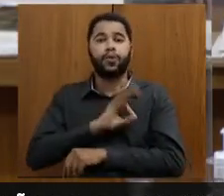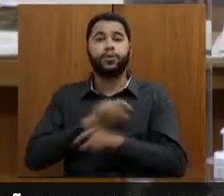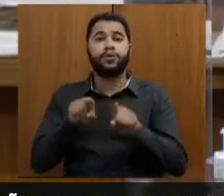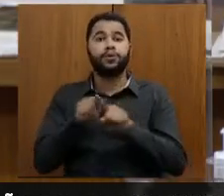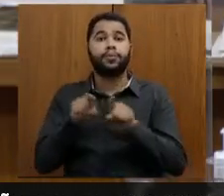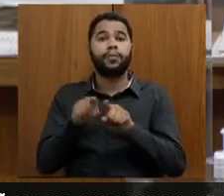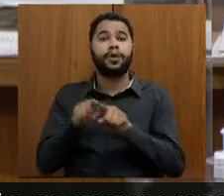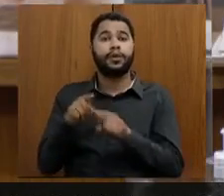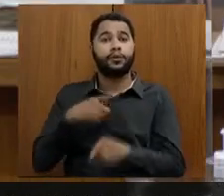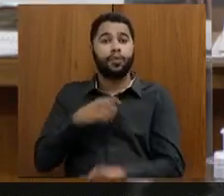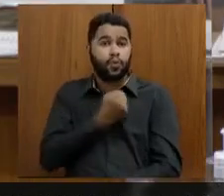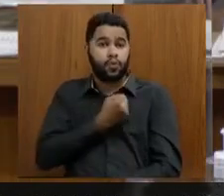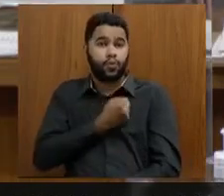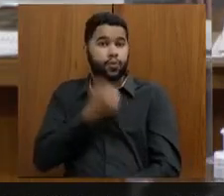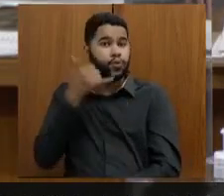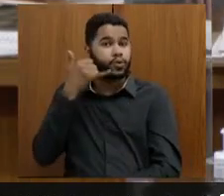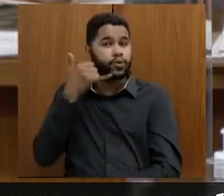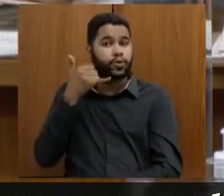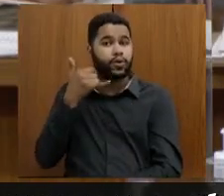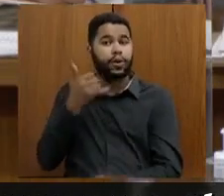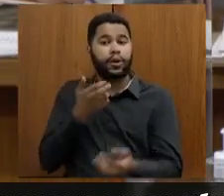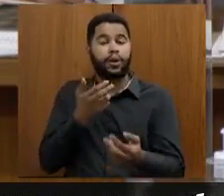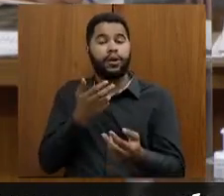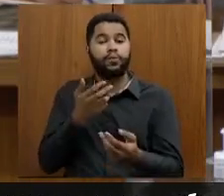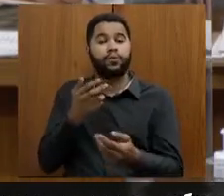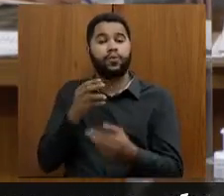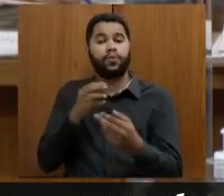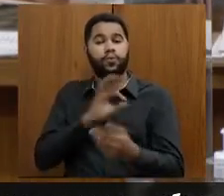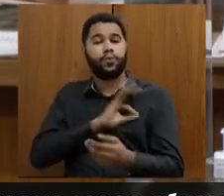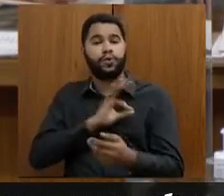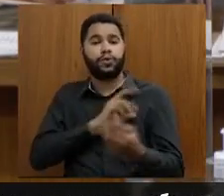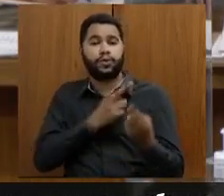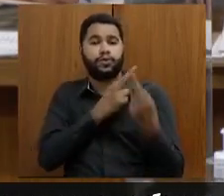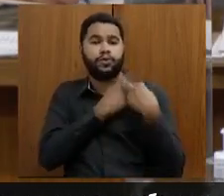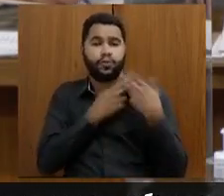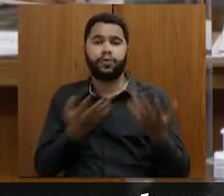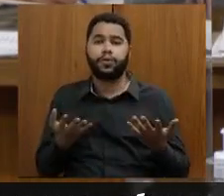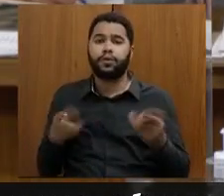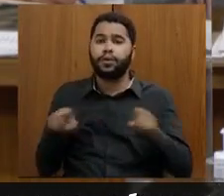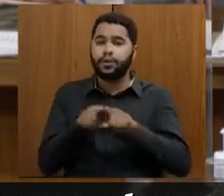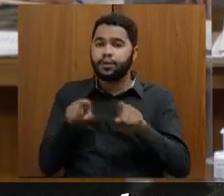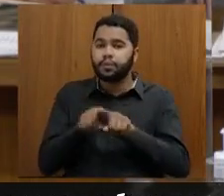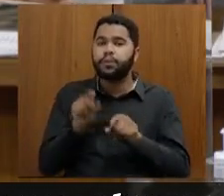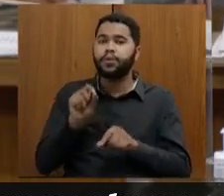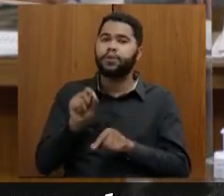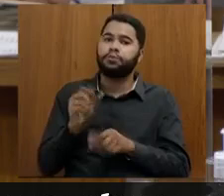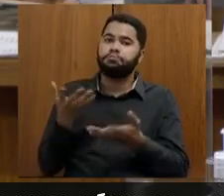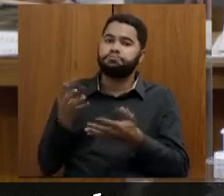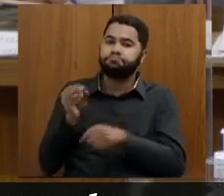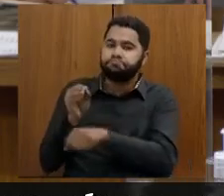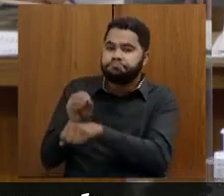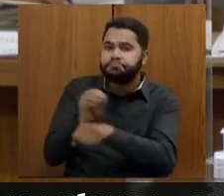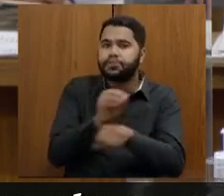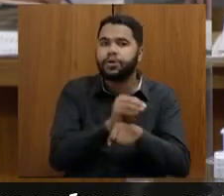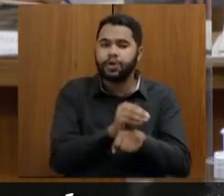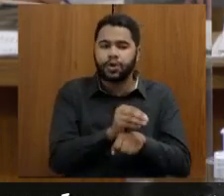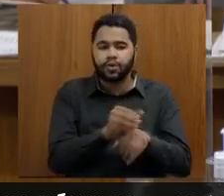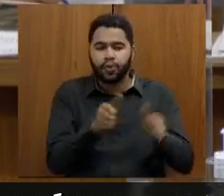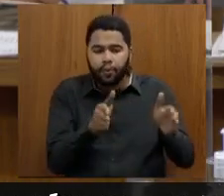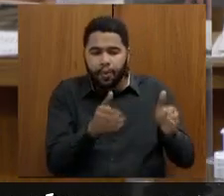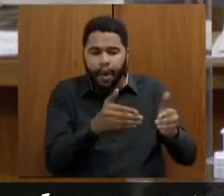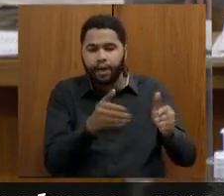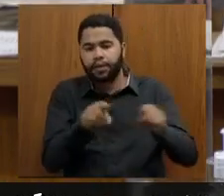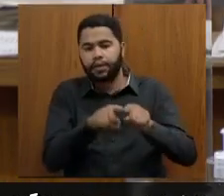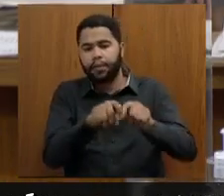policial que toma conta do daquela área dele é isso que a gente tá voltando é dessa forma não são cuidando do pequeno